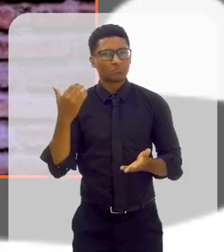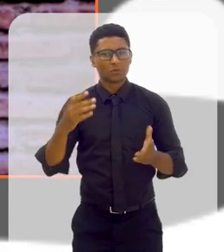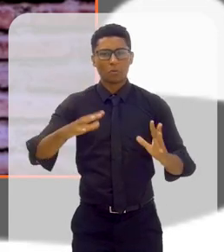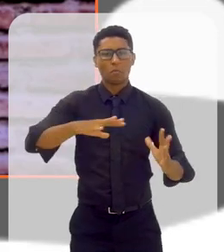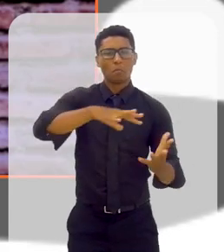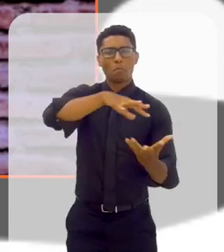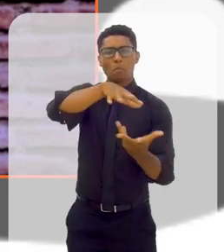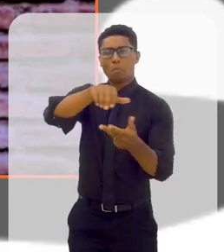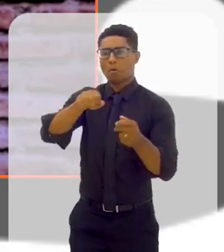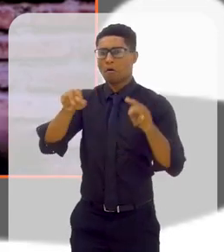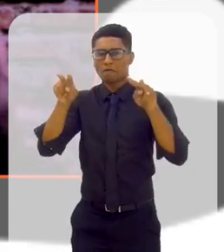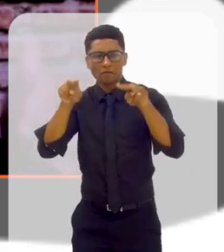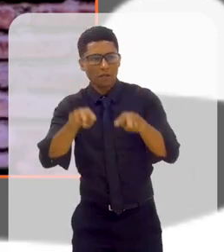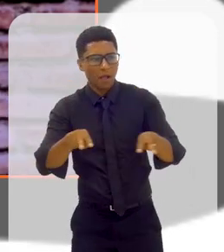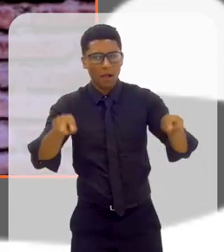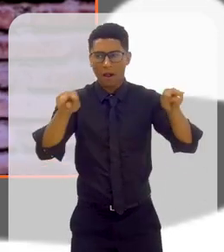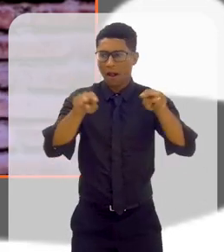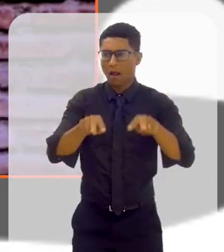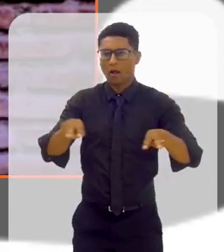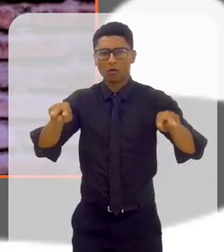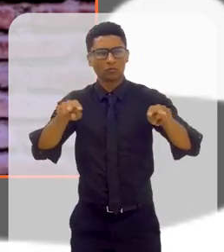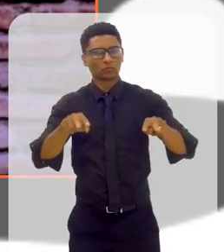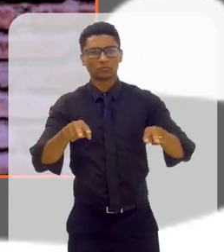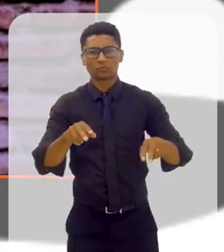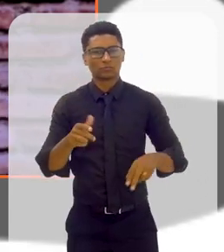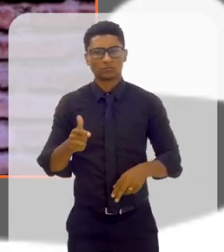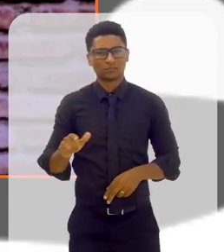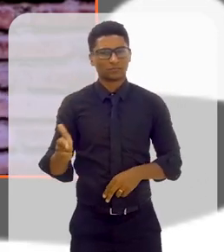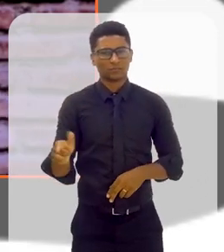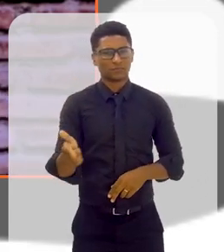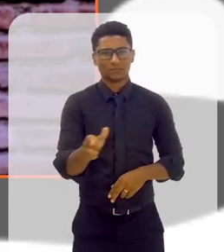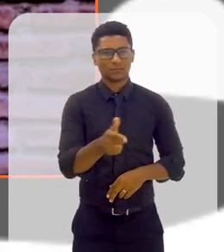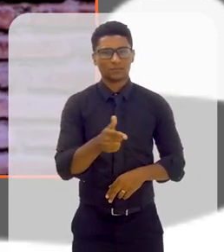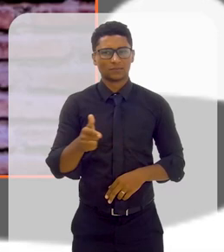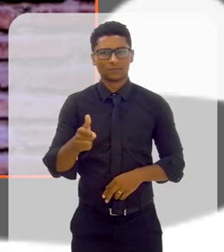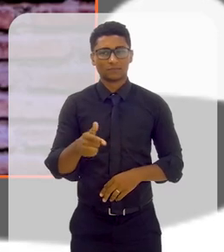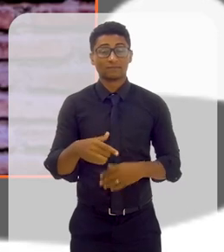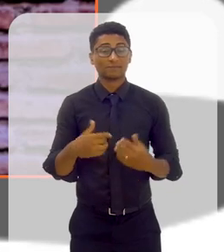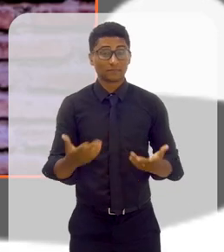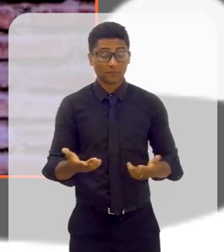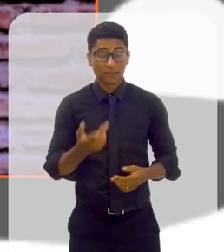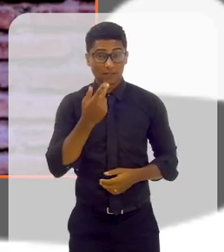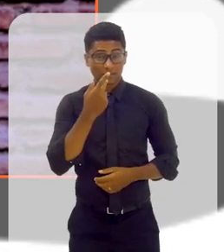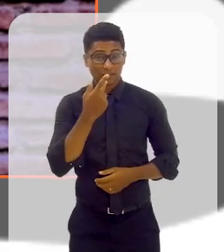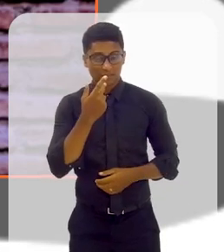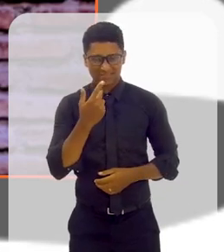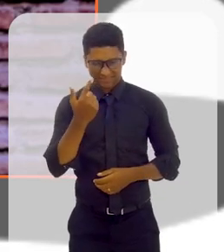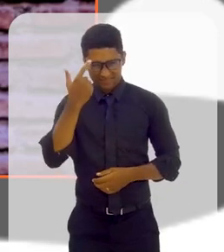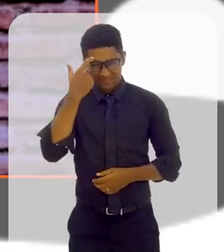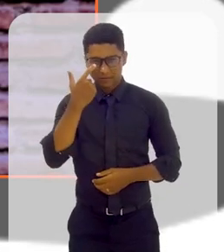forma geral. Não se tinha a visão do todo que nós temos. Então, quando você fala de lixo,